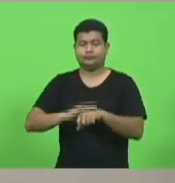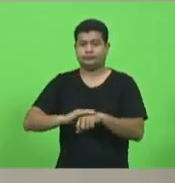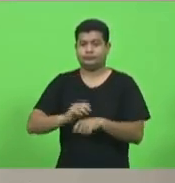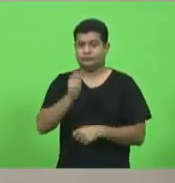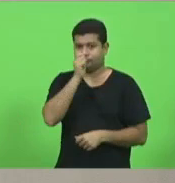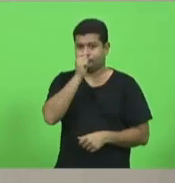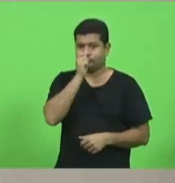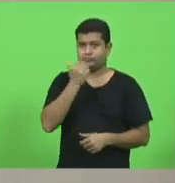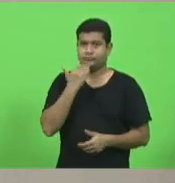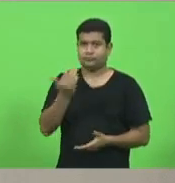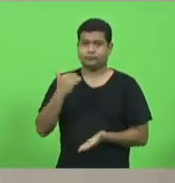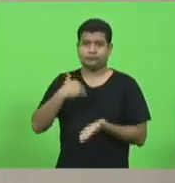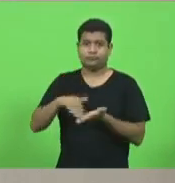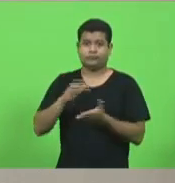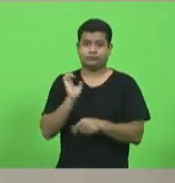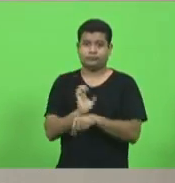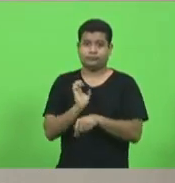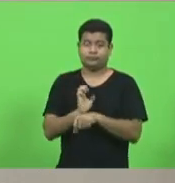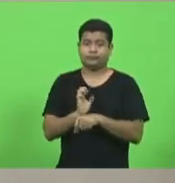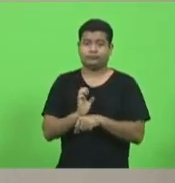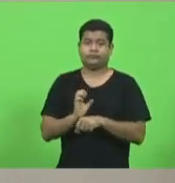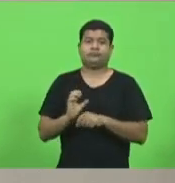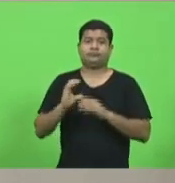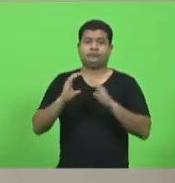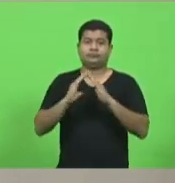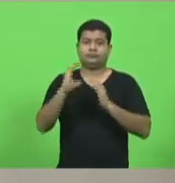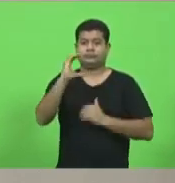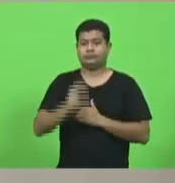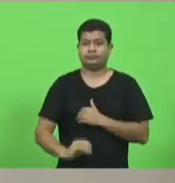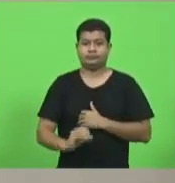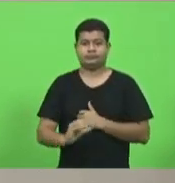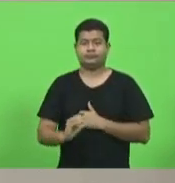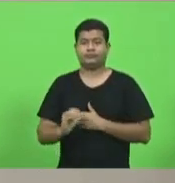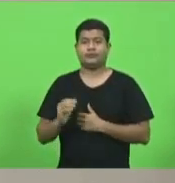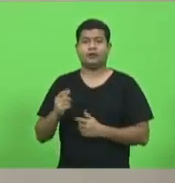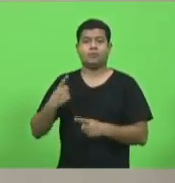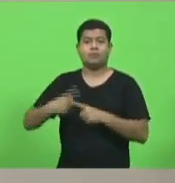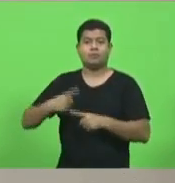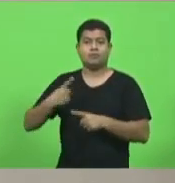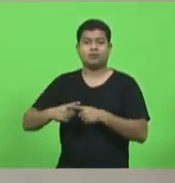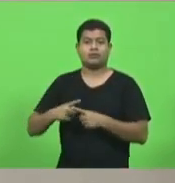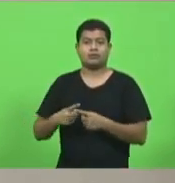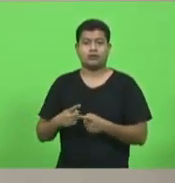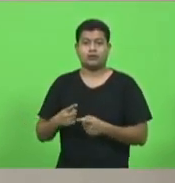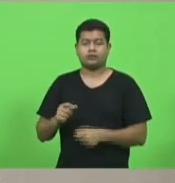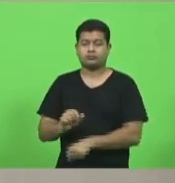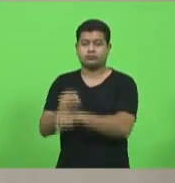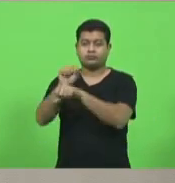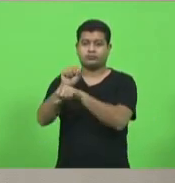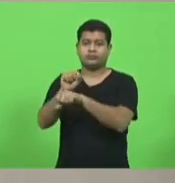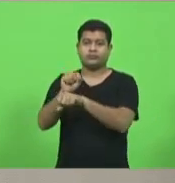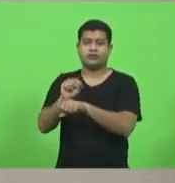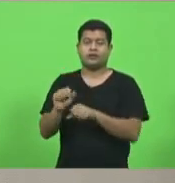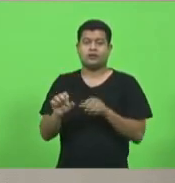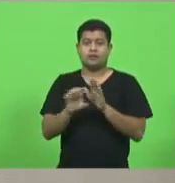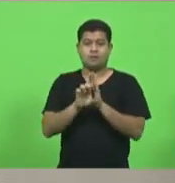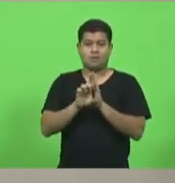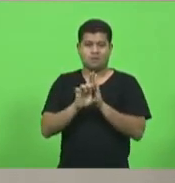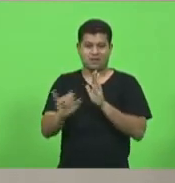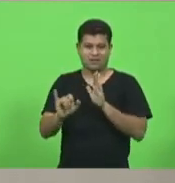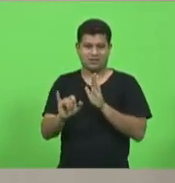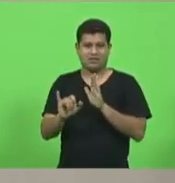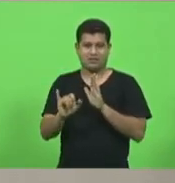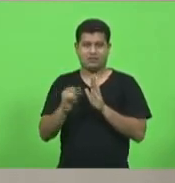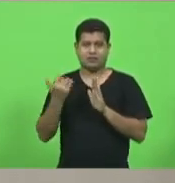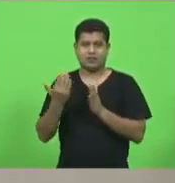solicitando ao secretário de Estado da Casa Civil informações acerca dos motivos que levaram à suspensão do edital de licitação que previa